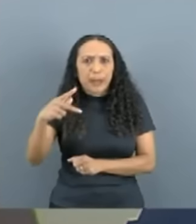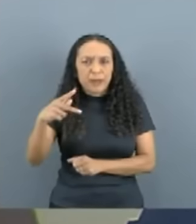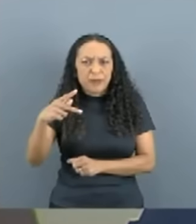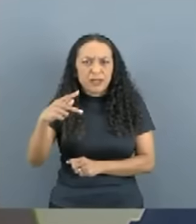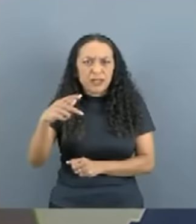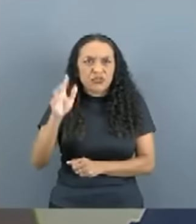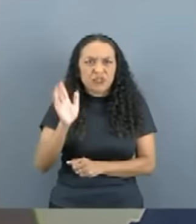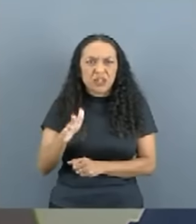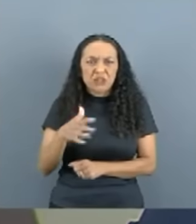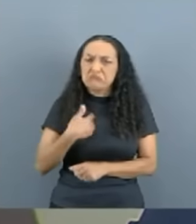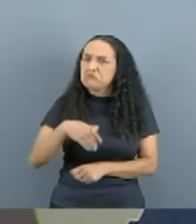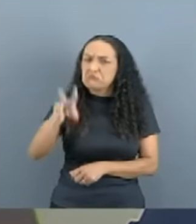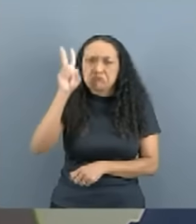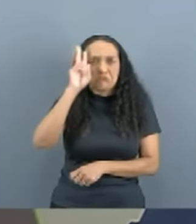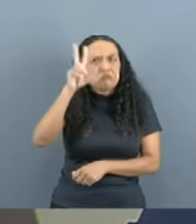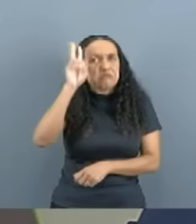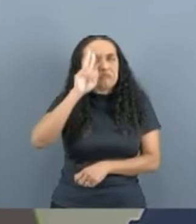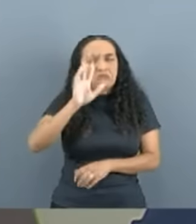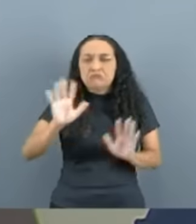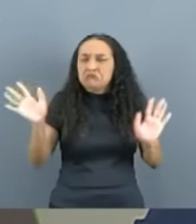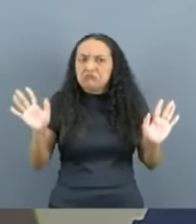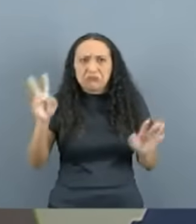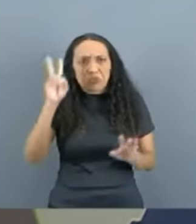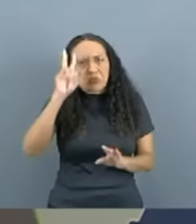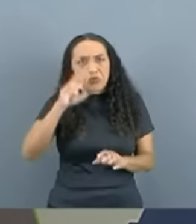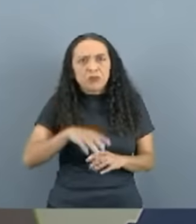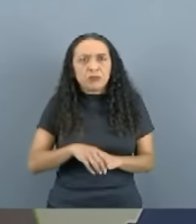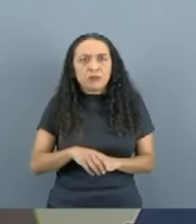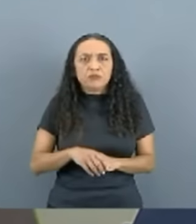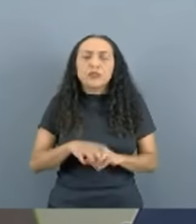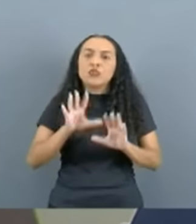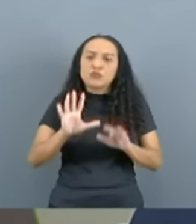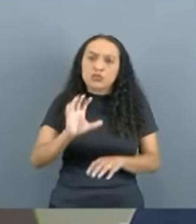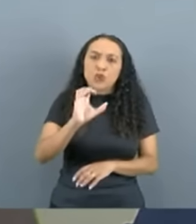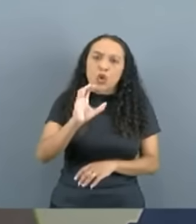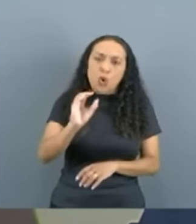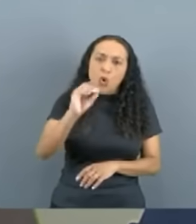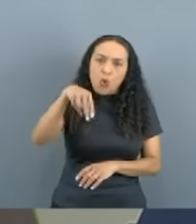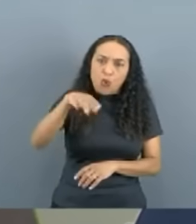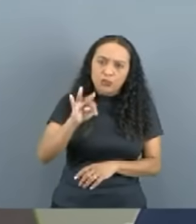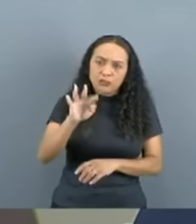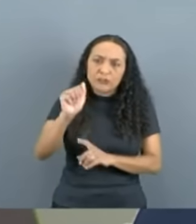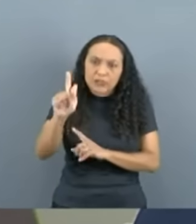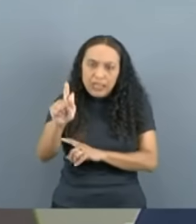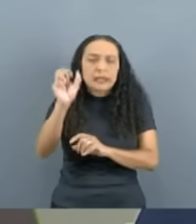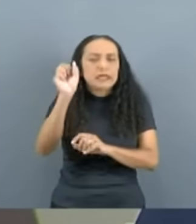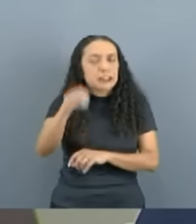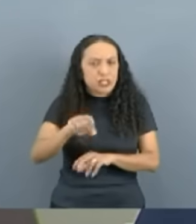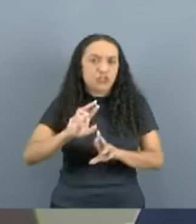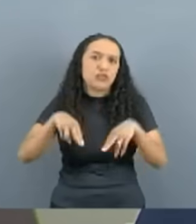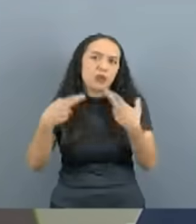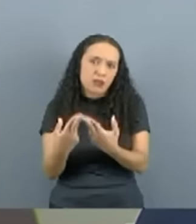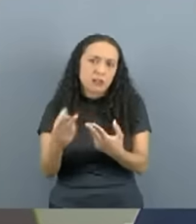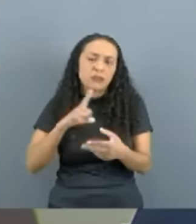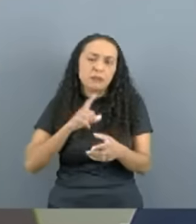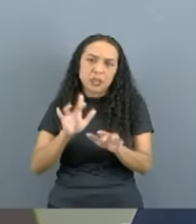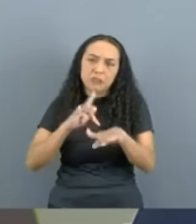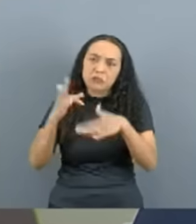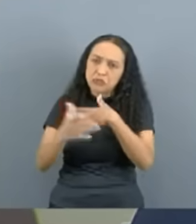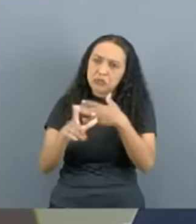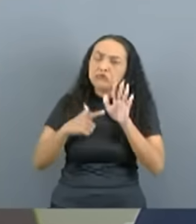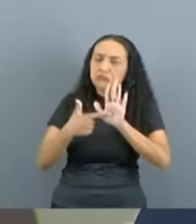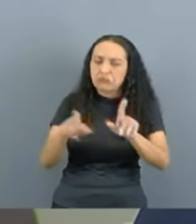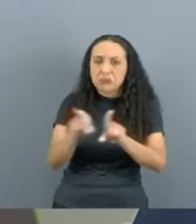Não tenho lembrança de ter me reunido com eles. Com a Contagem eu me reuni, tem inclusive nas minhas redes sociais. Com